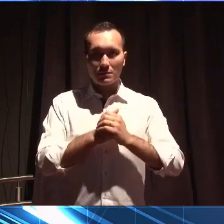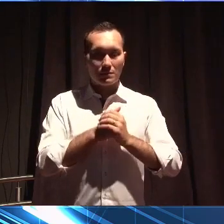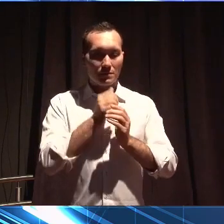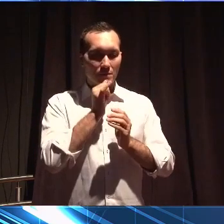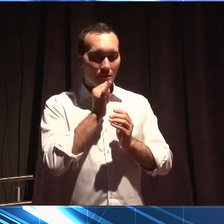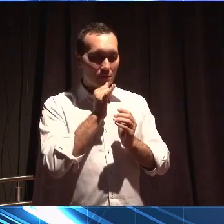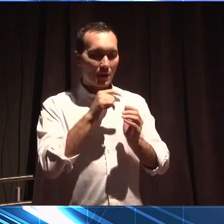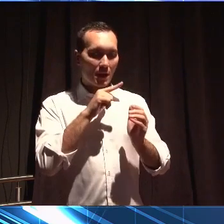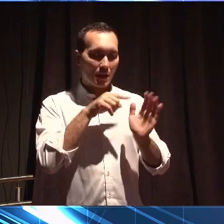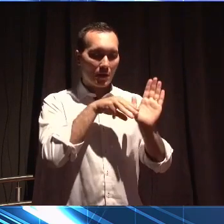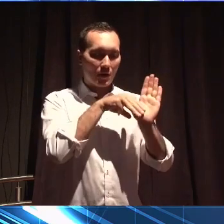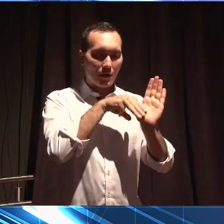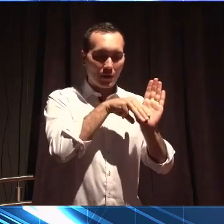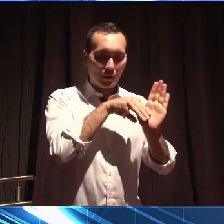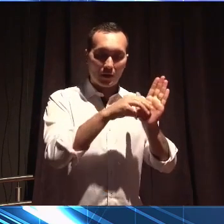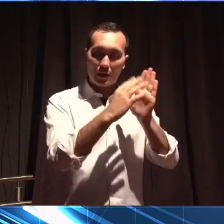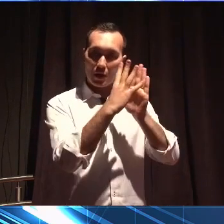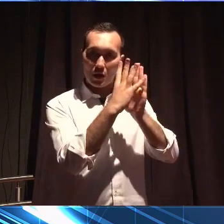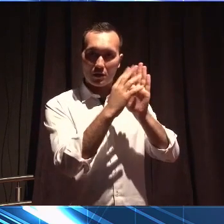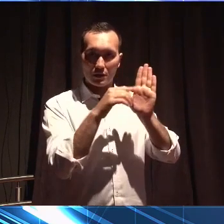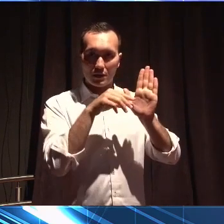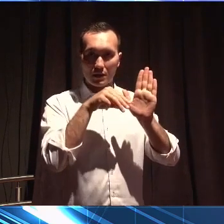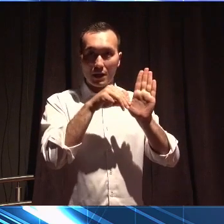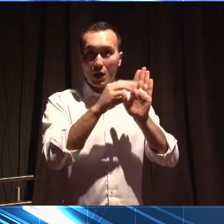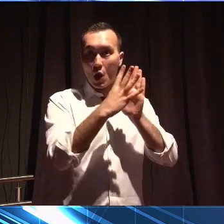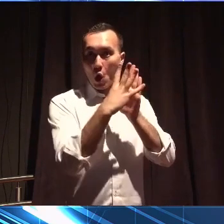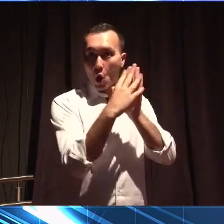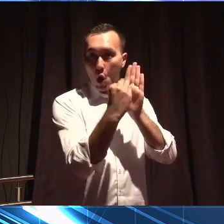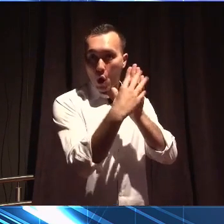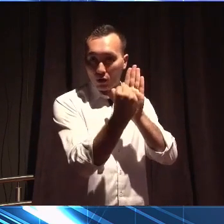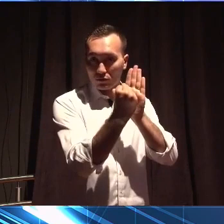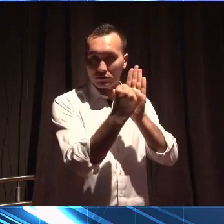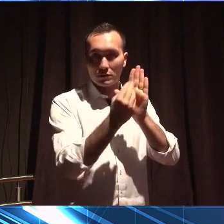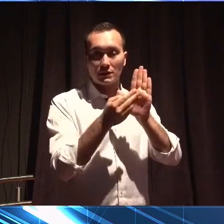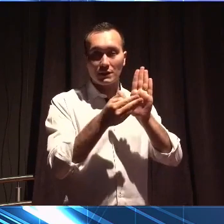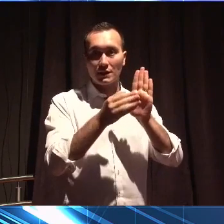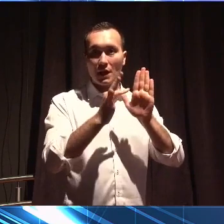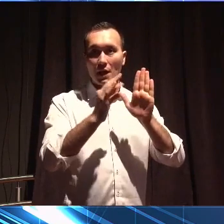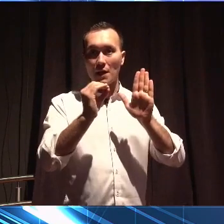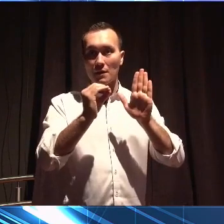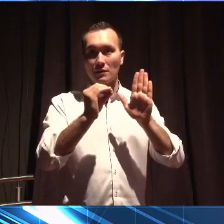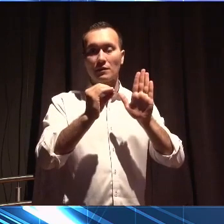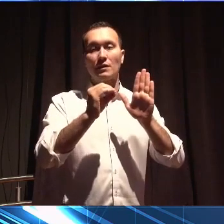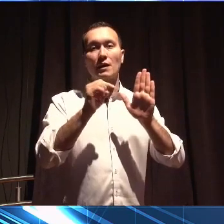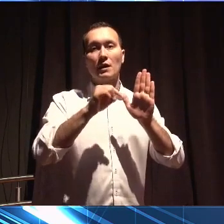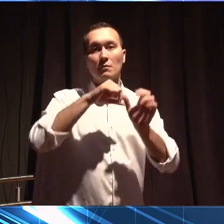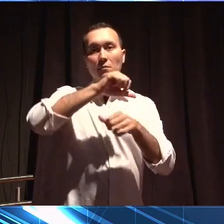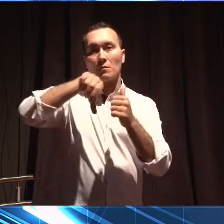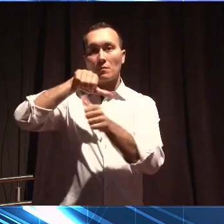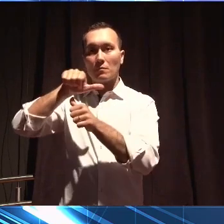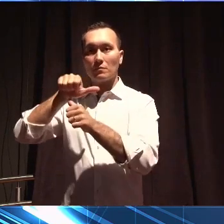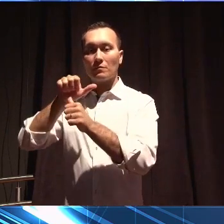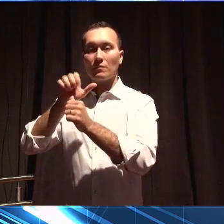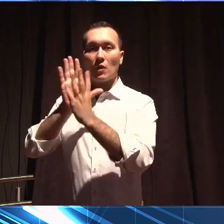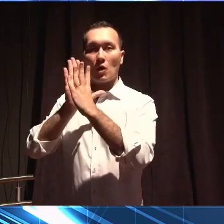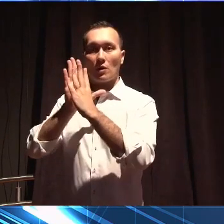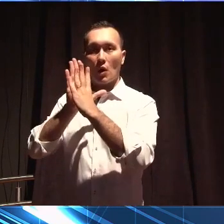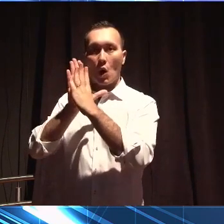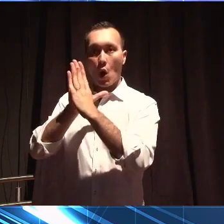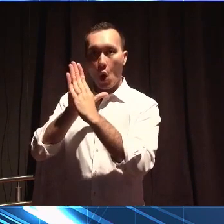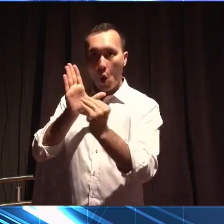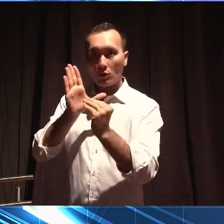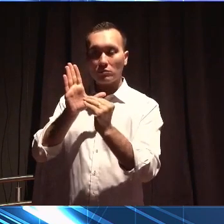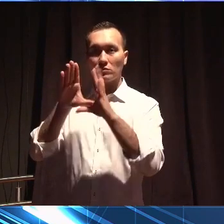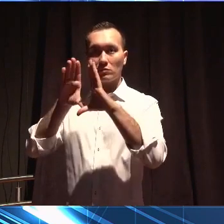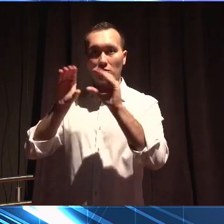on-premises para o modelo de cloud, a gente tem ali um problema de descentralização dos custos. E o que seria isso, né? A